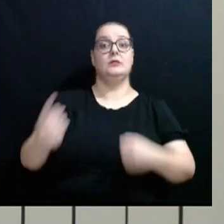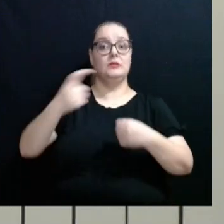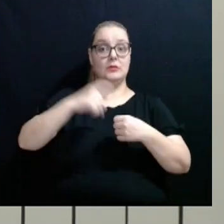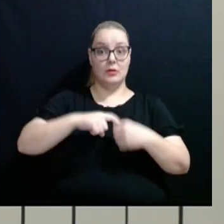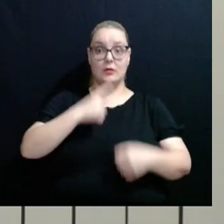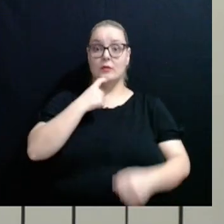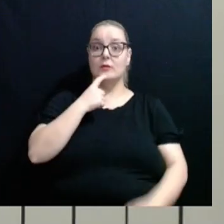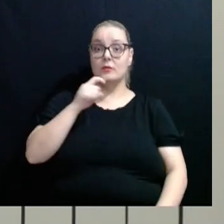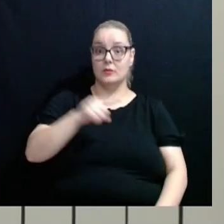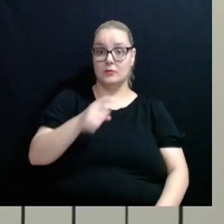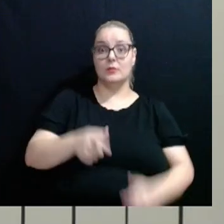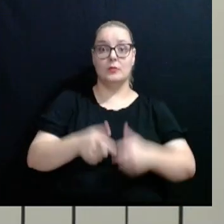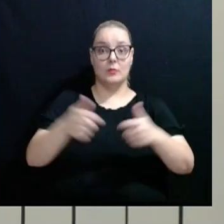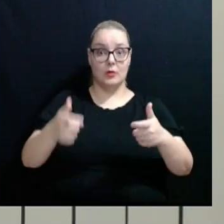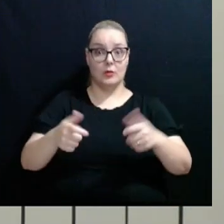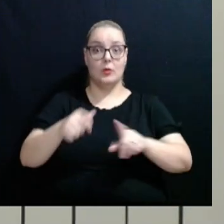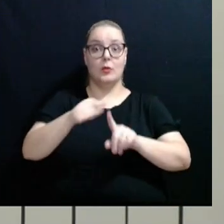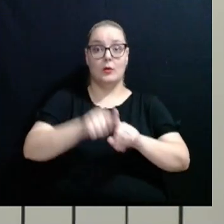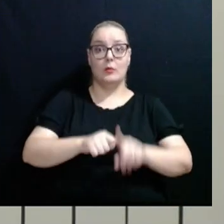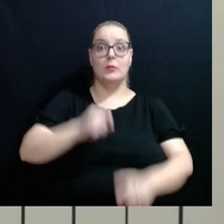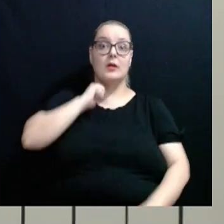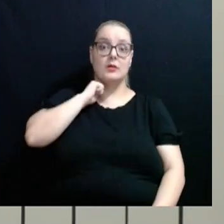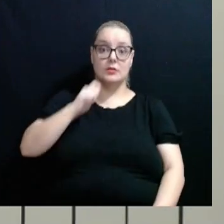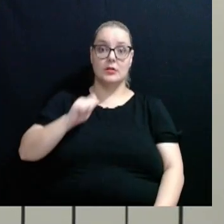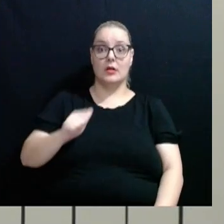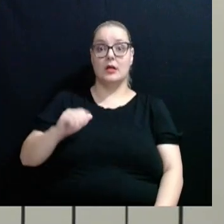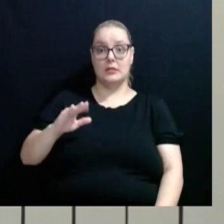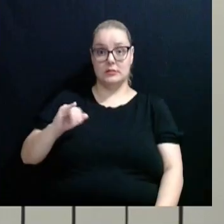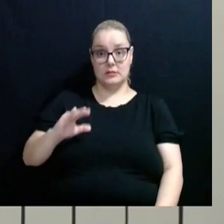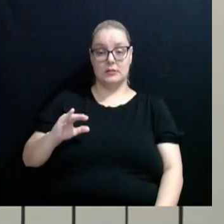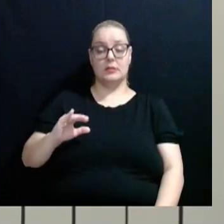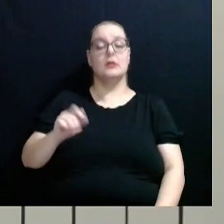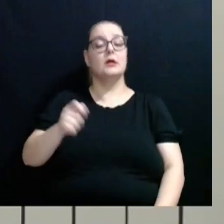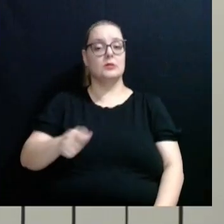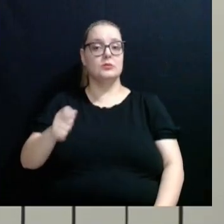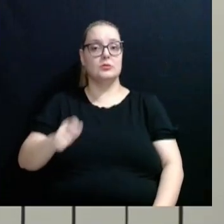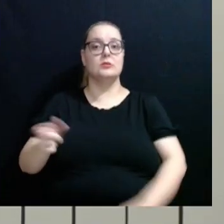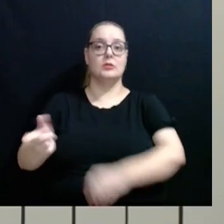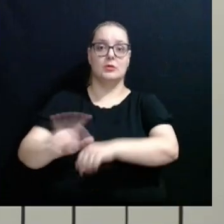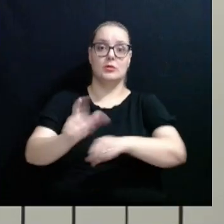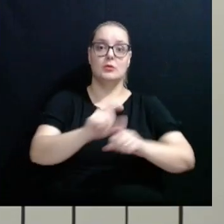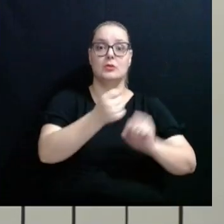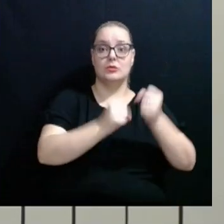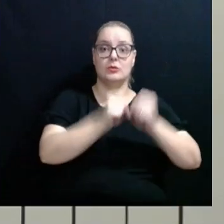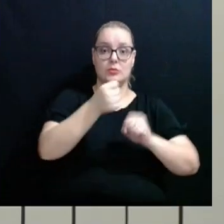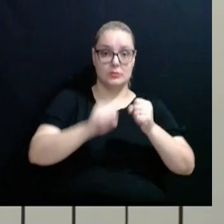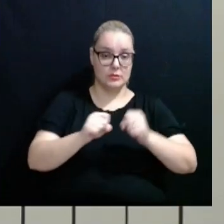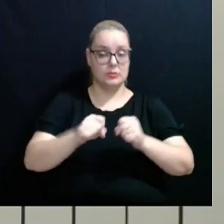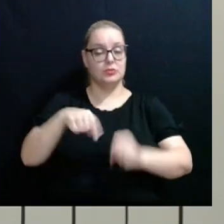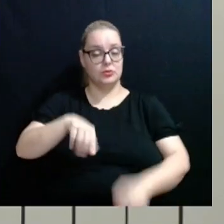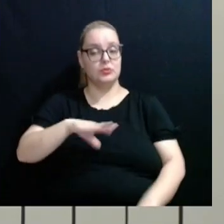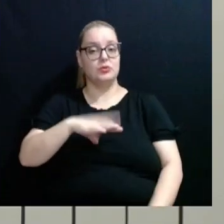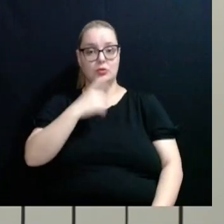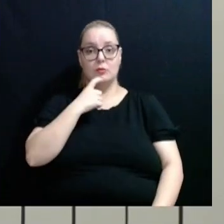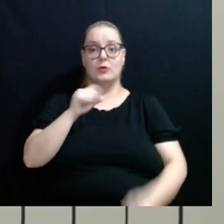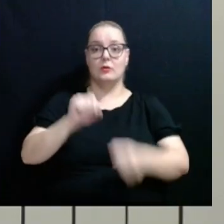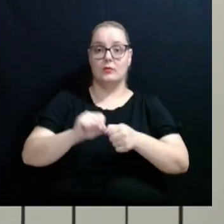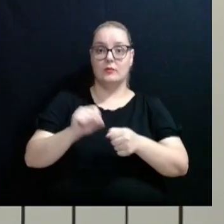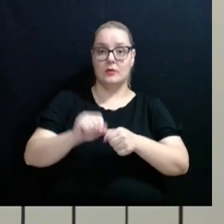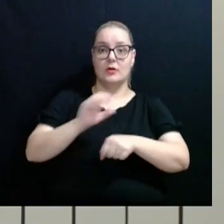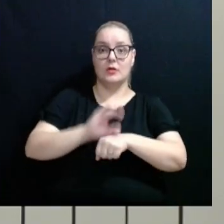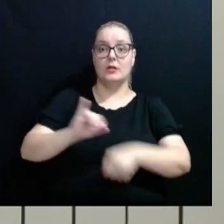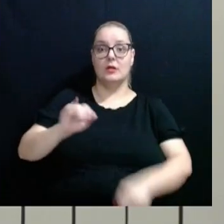Durante o mês de abril, a ASIC, que é a Associação Comercial e Industrial de Campinas, realiza o curso IA para empresários